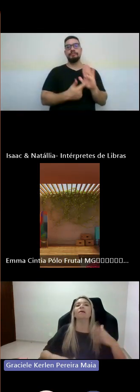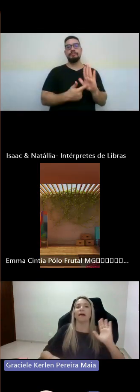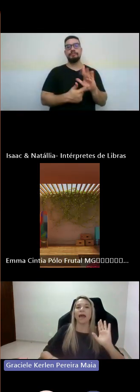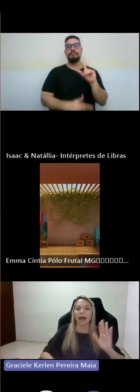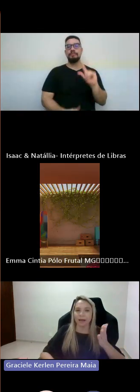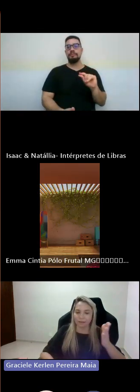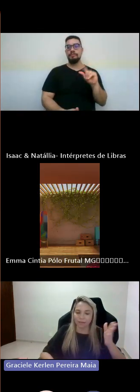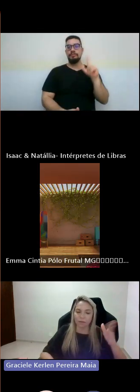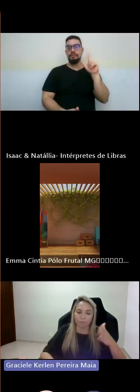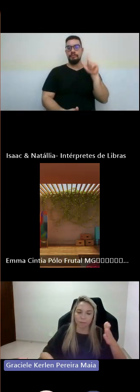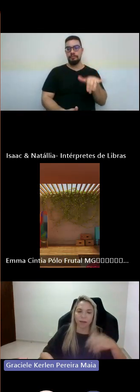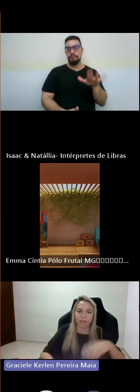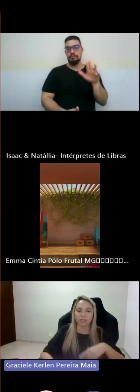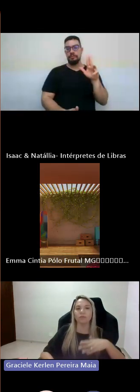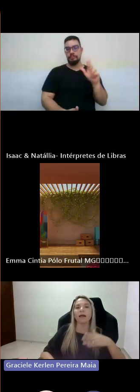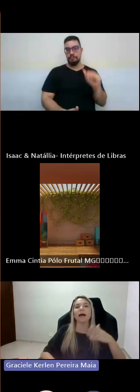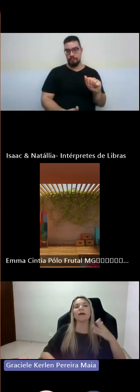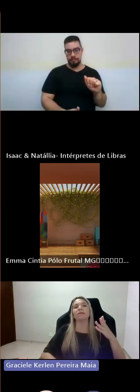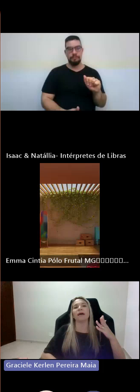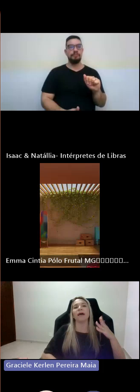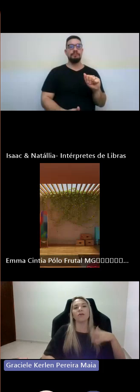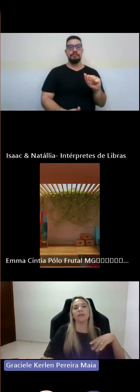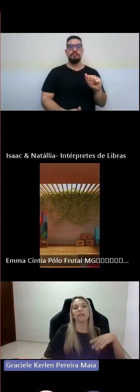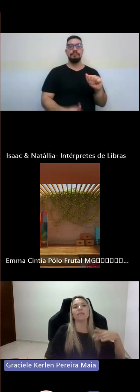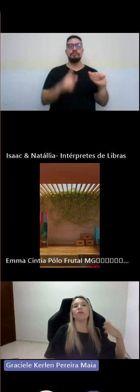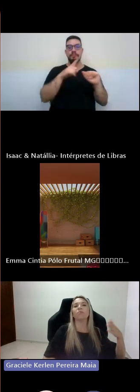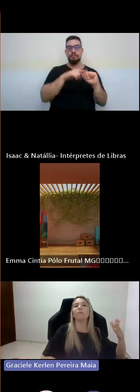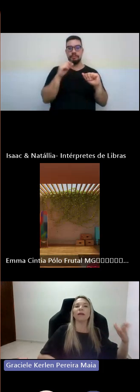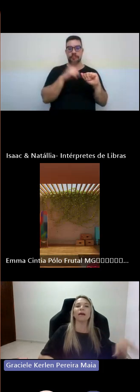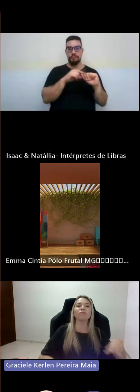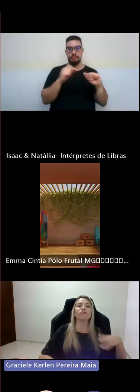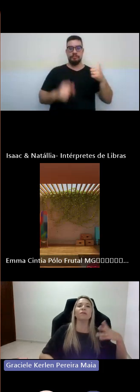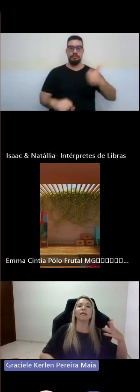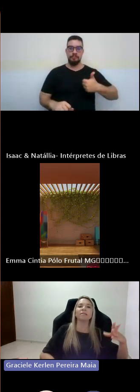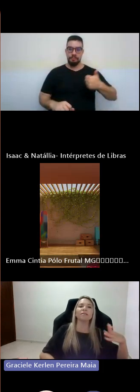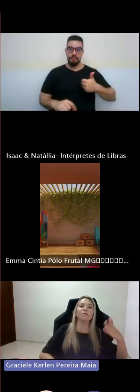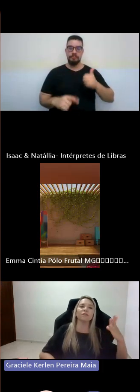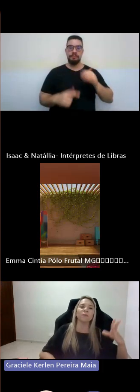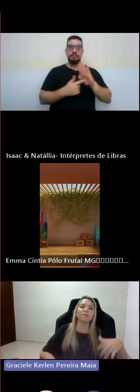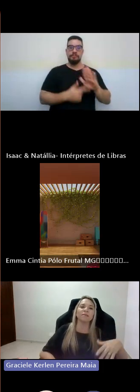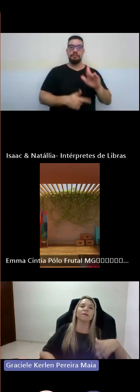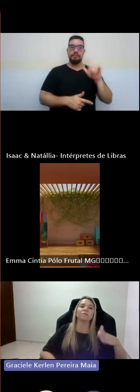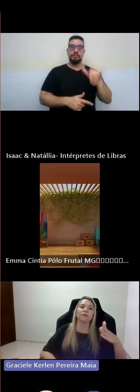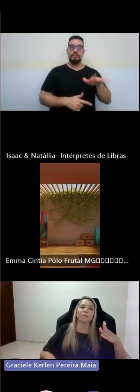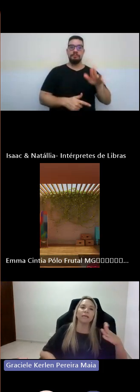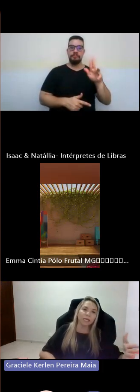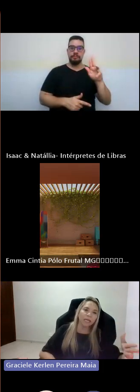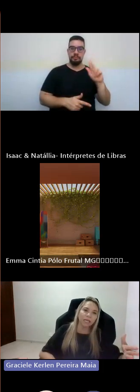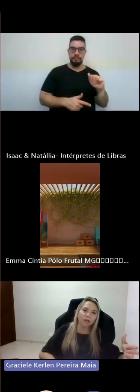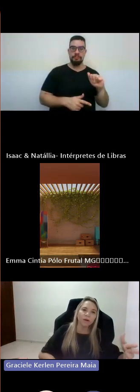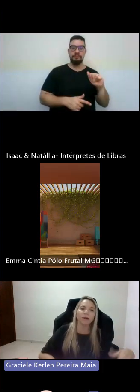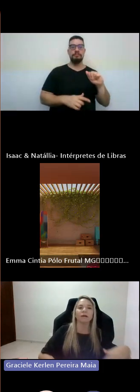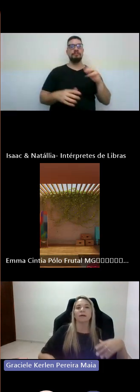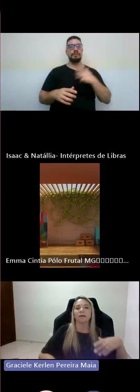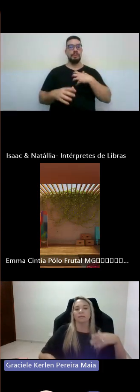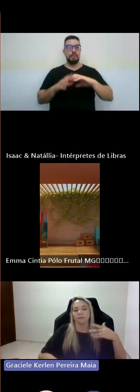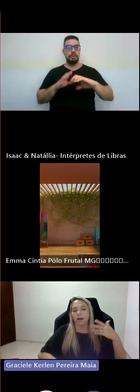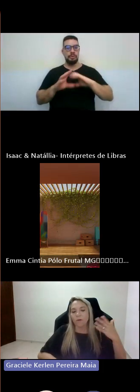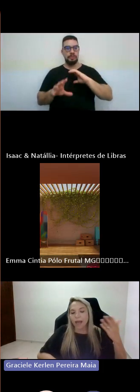língua né, no primeiro artigo lá, é reconhecido como meio legal de comunicação e expressão. É uma